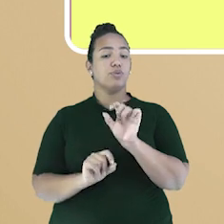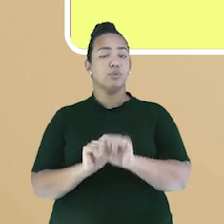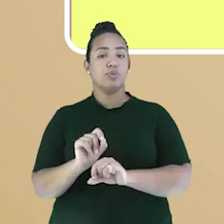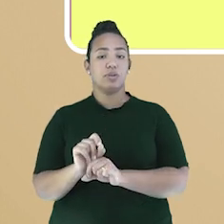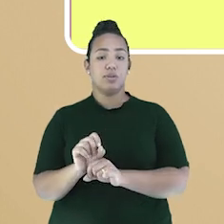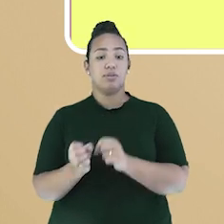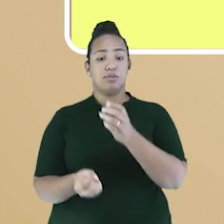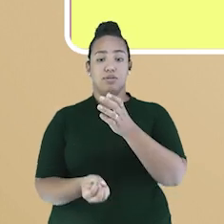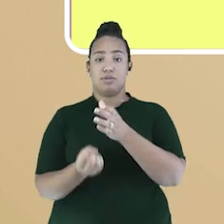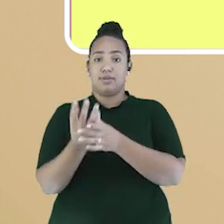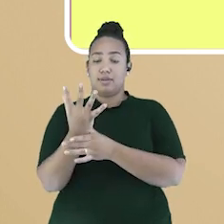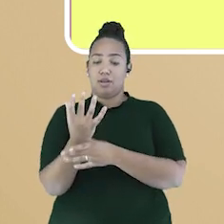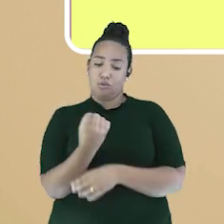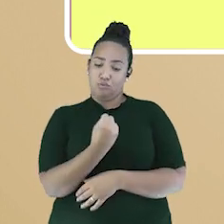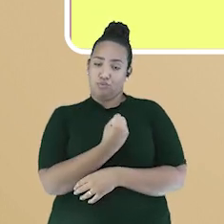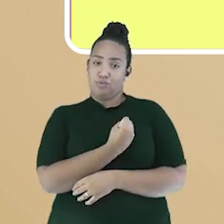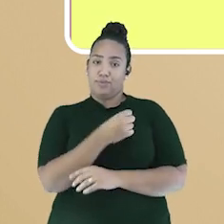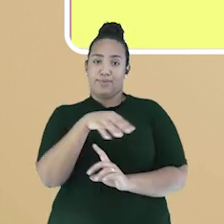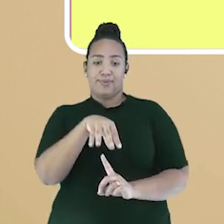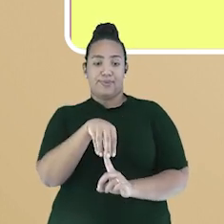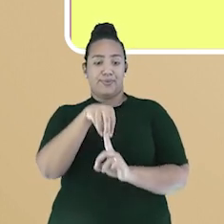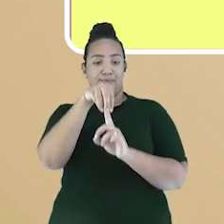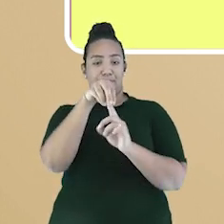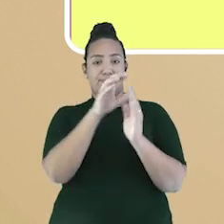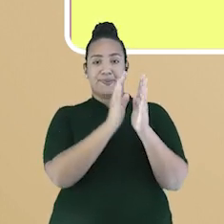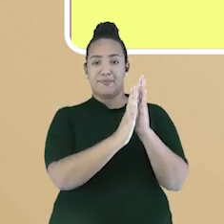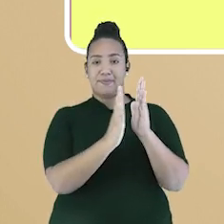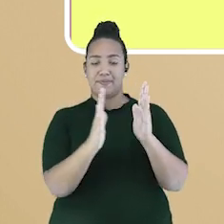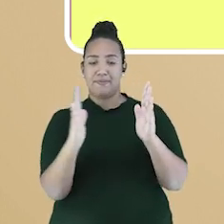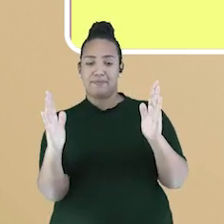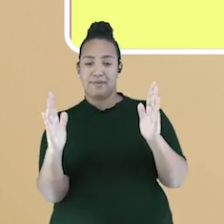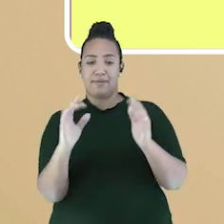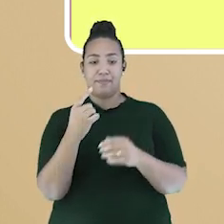com cada ordem dos algarismos que o compõem